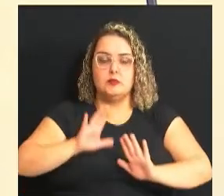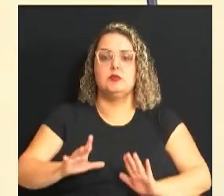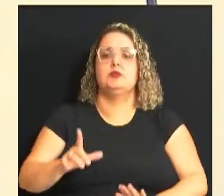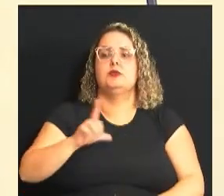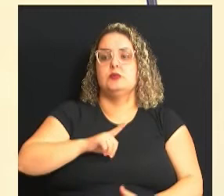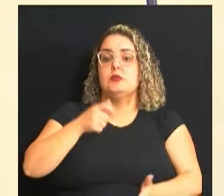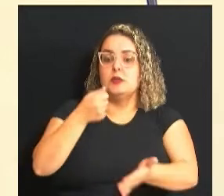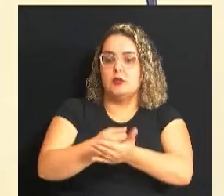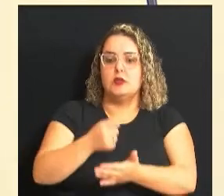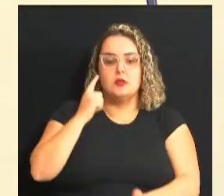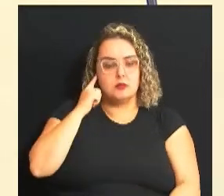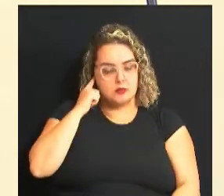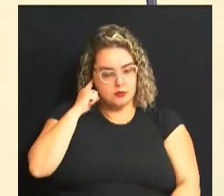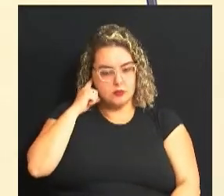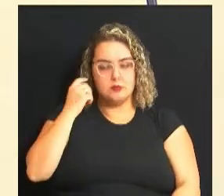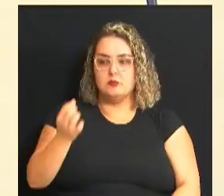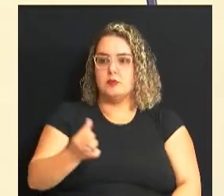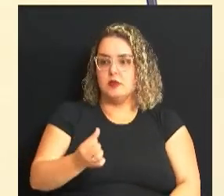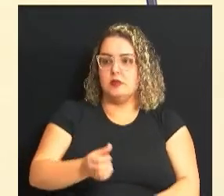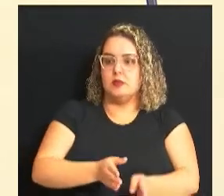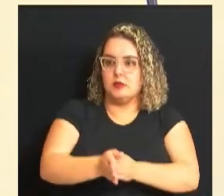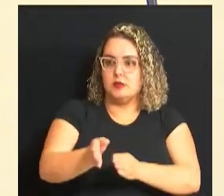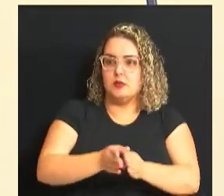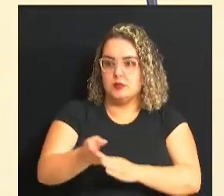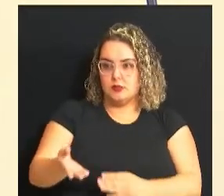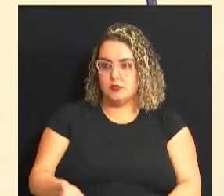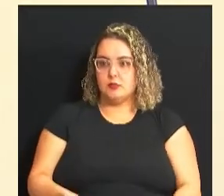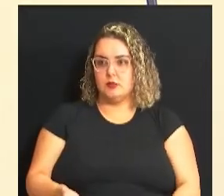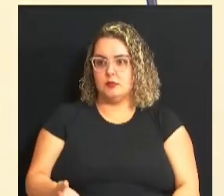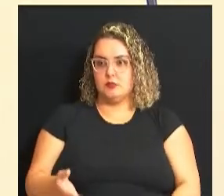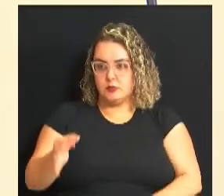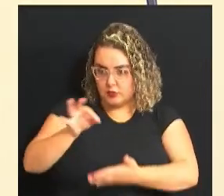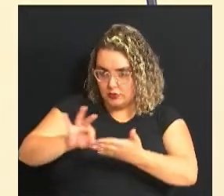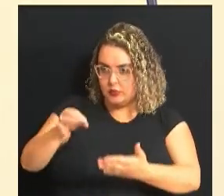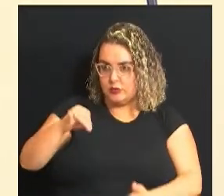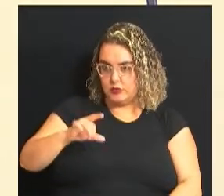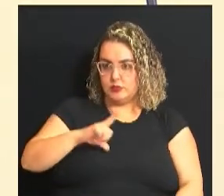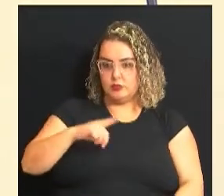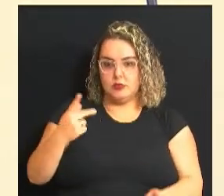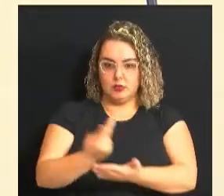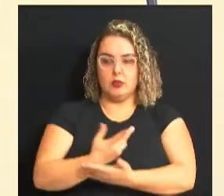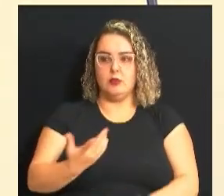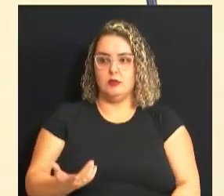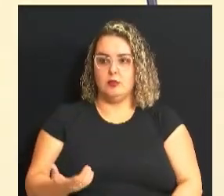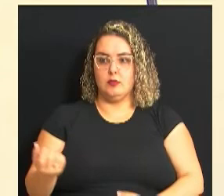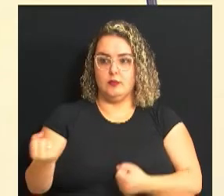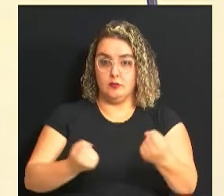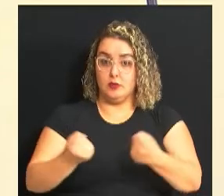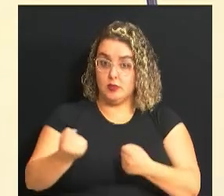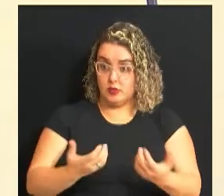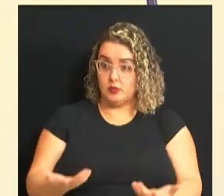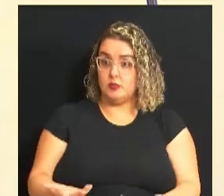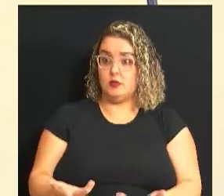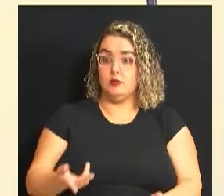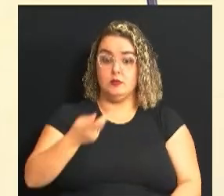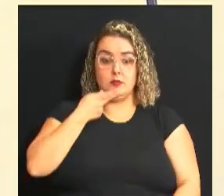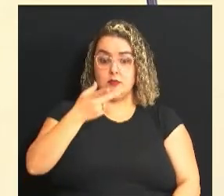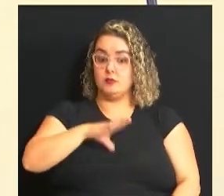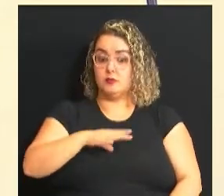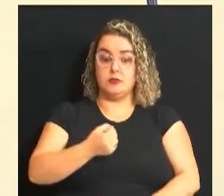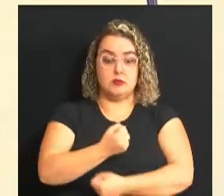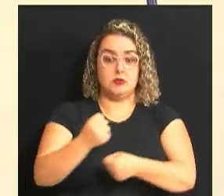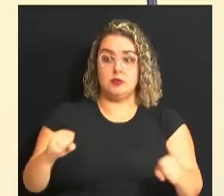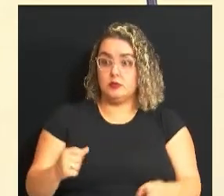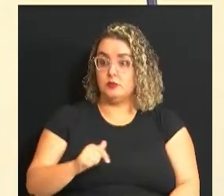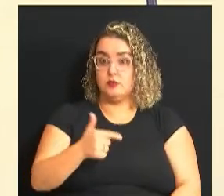garantido para esse sexto conselho, corrija se eu estiver errado, o veículo para atendimento. Estamos falando de uma cidade gigantesca, não há como ter